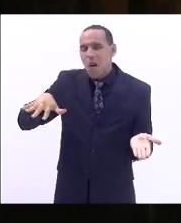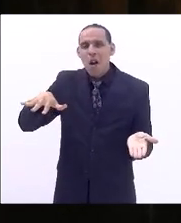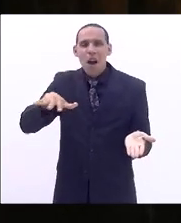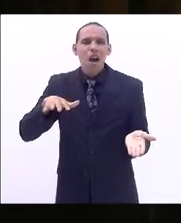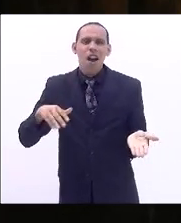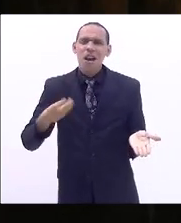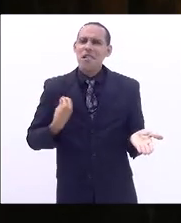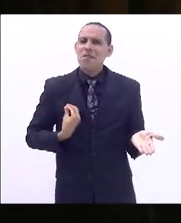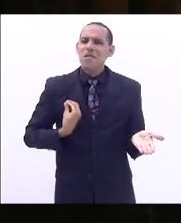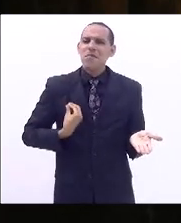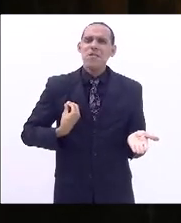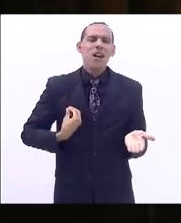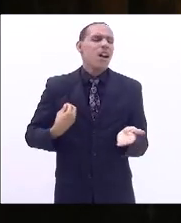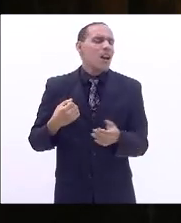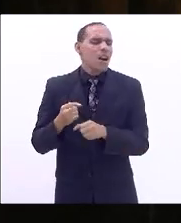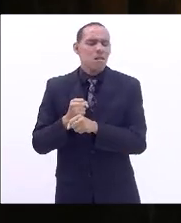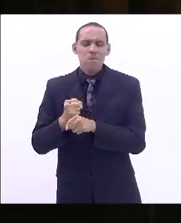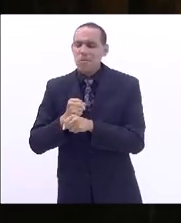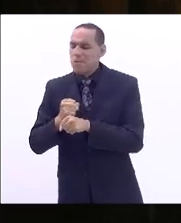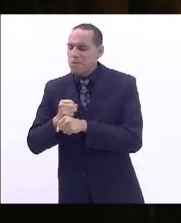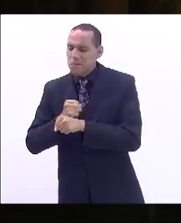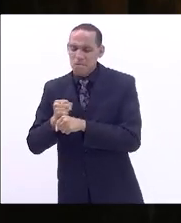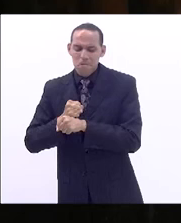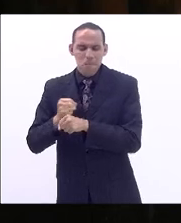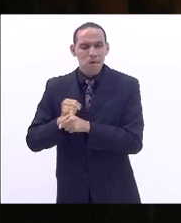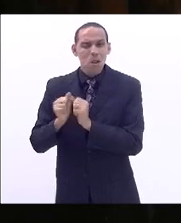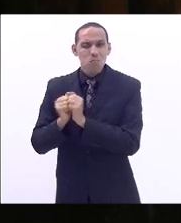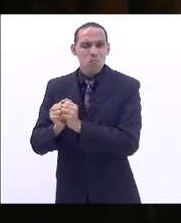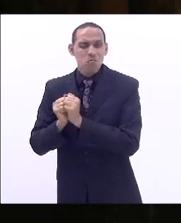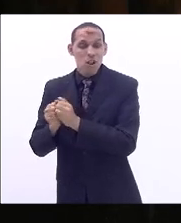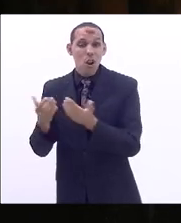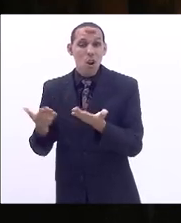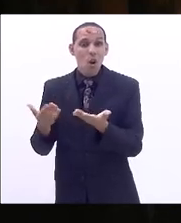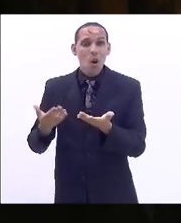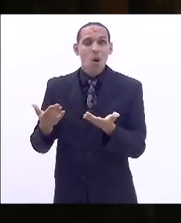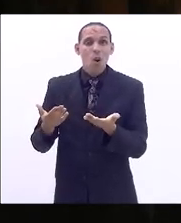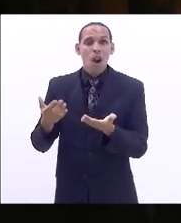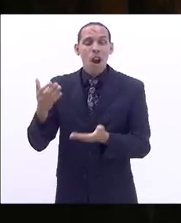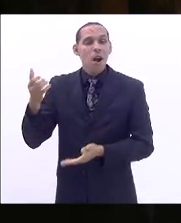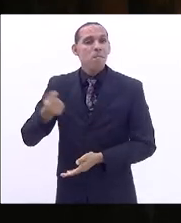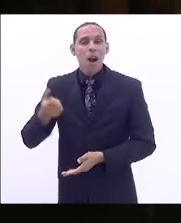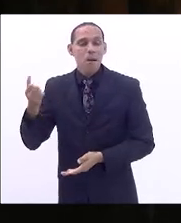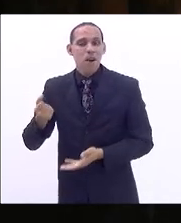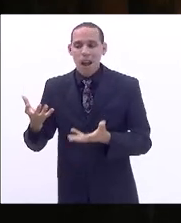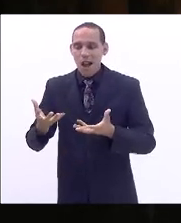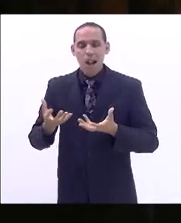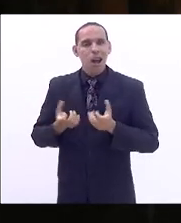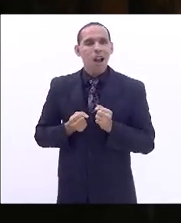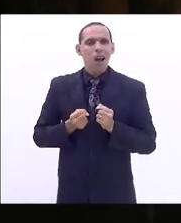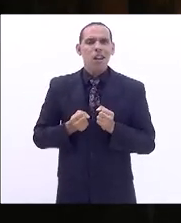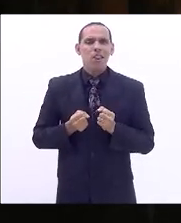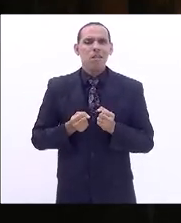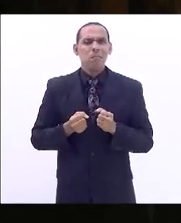vidas anos ao lados dos seus maridos e hoje são pensionistas que sofrem